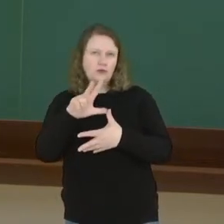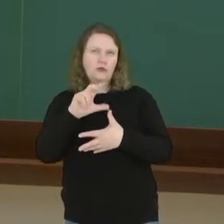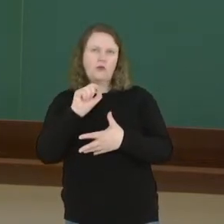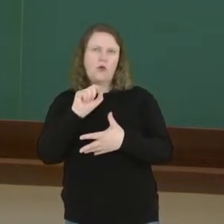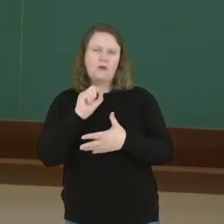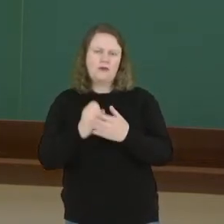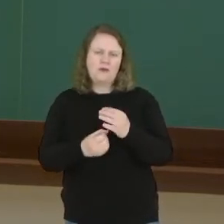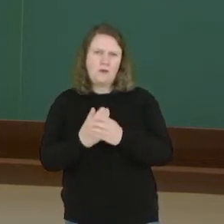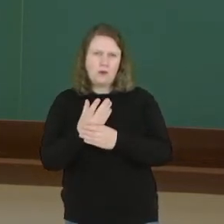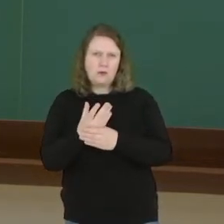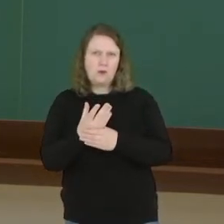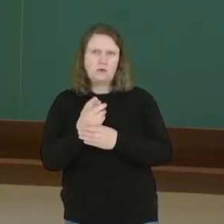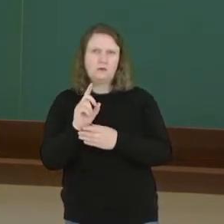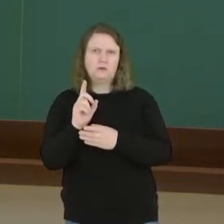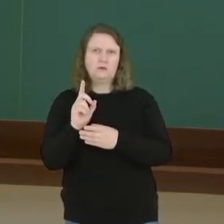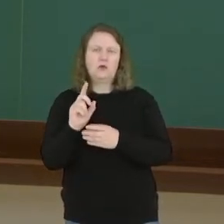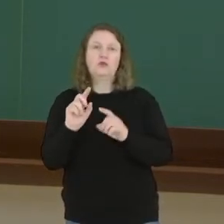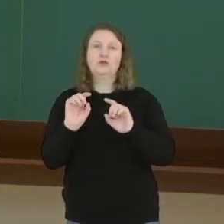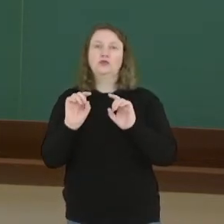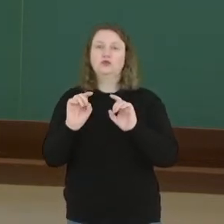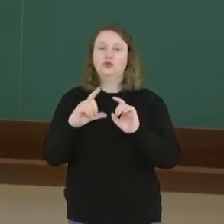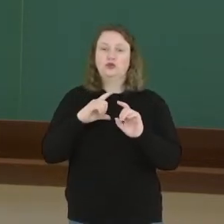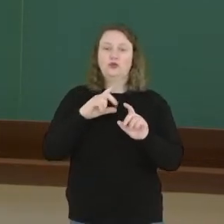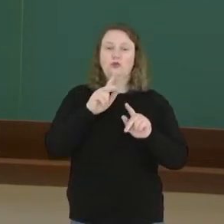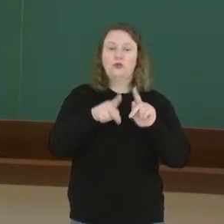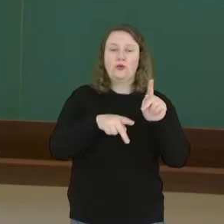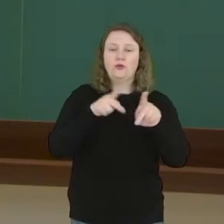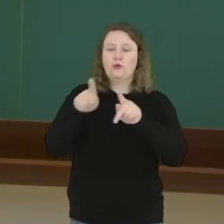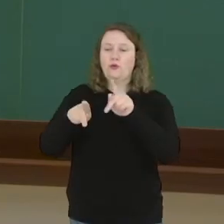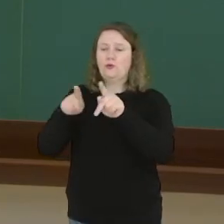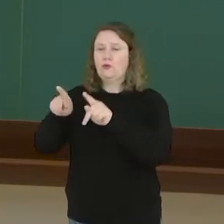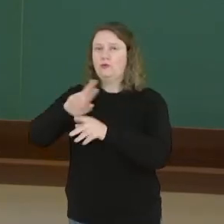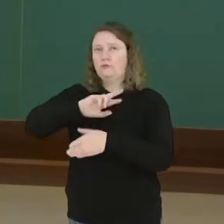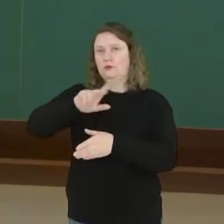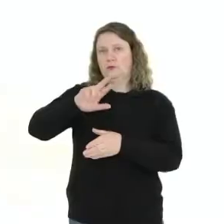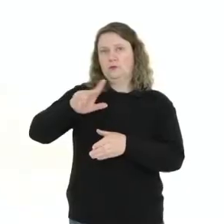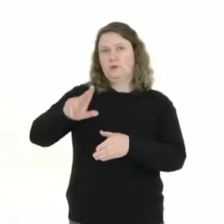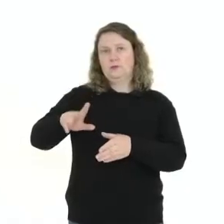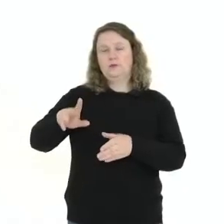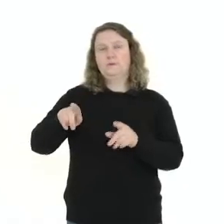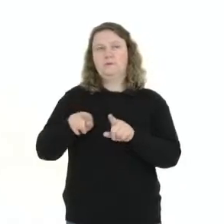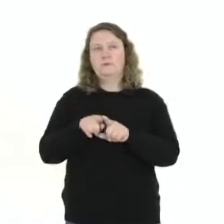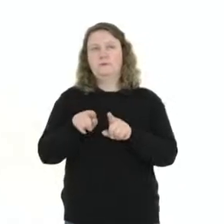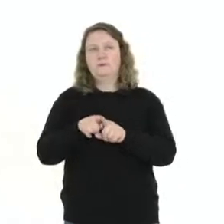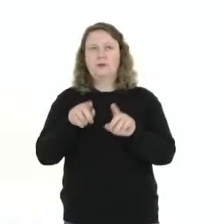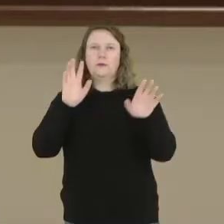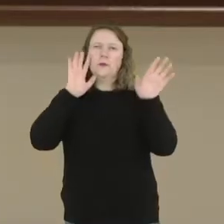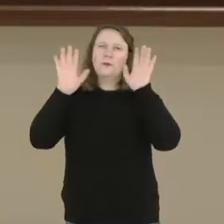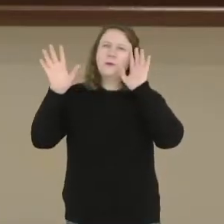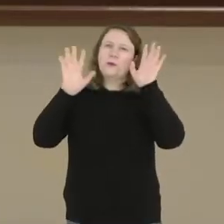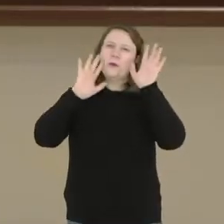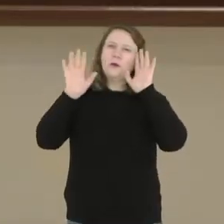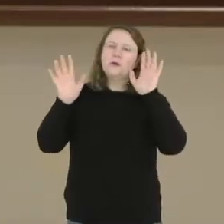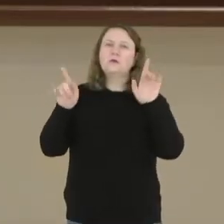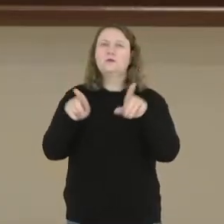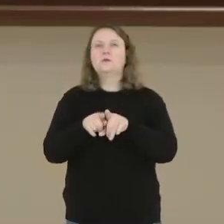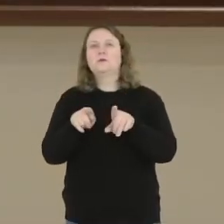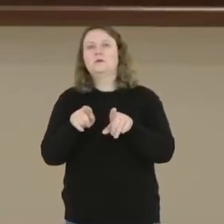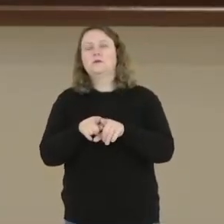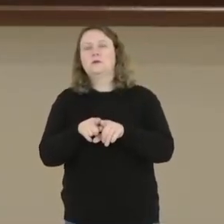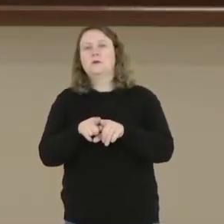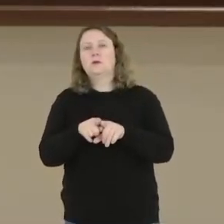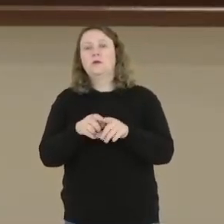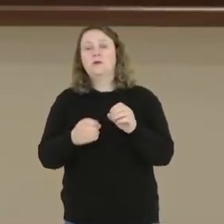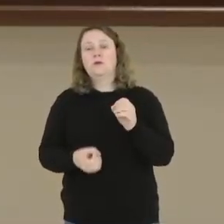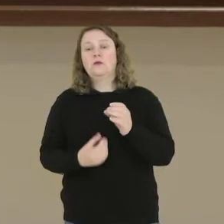que houveram outros povos fundadores também. Mas os mitos, e ou melhor, o mito fundador